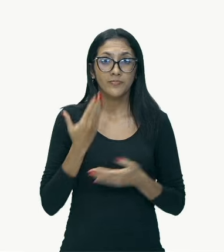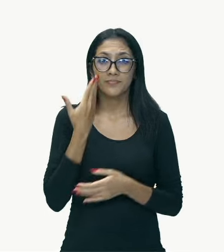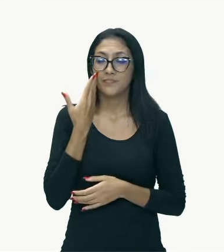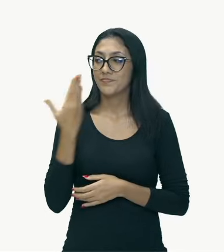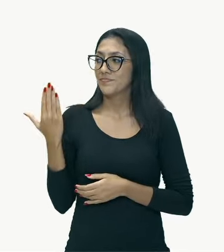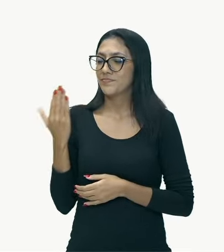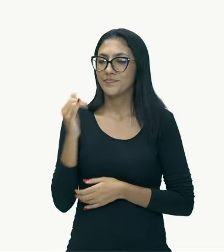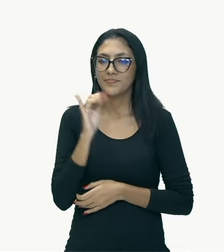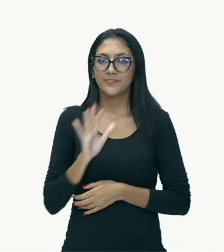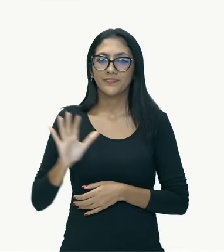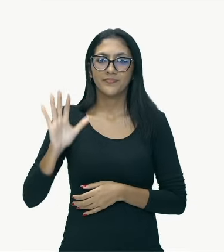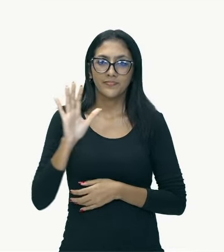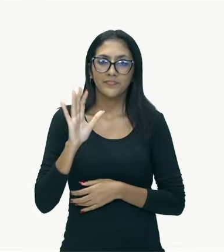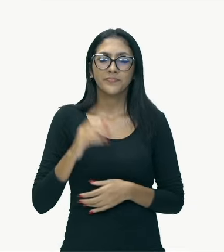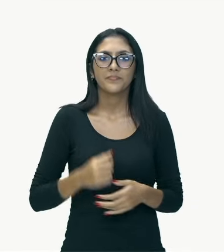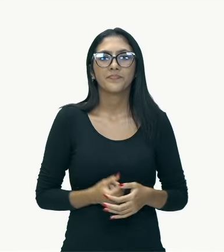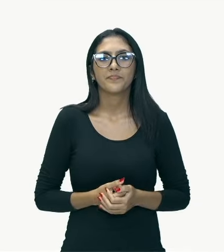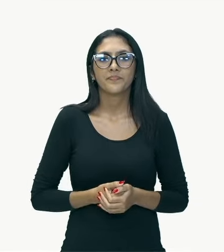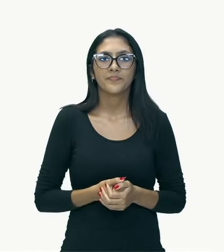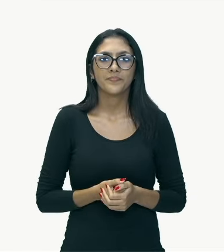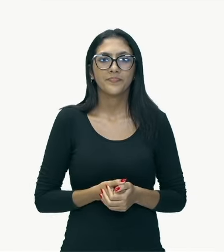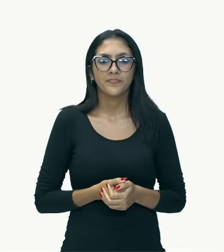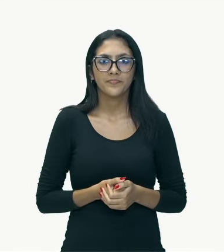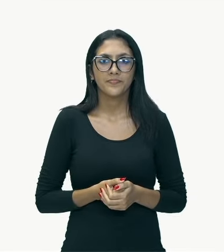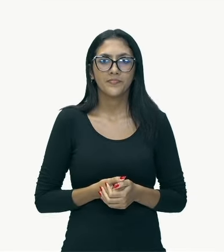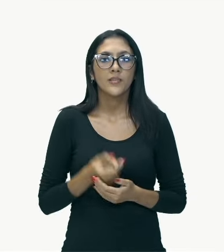né? Essa ilustração